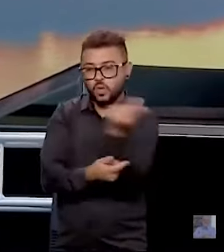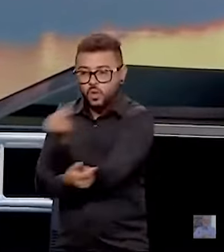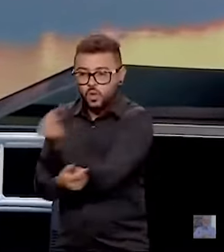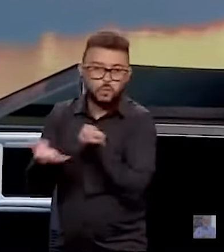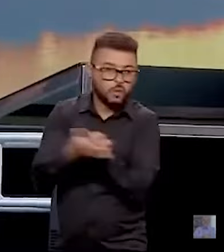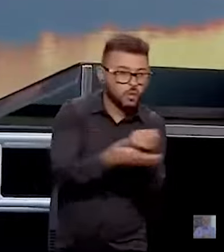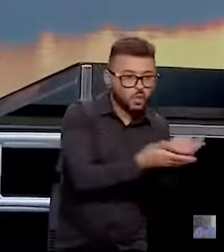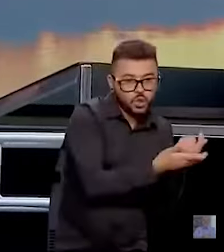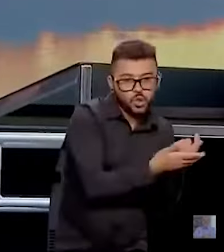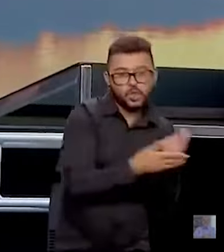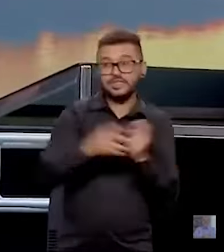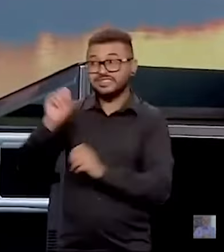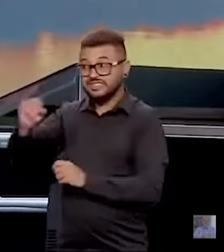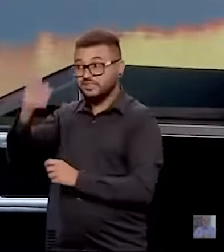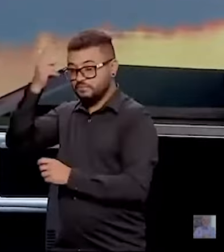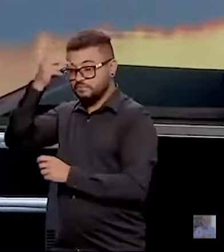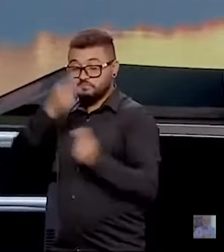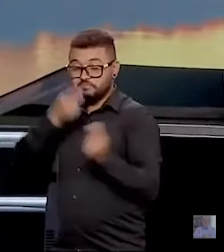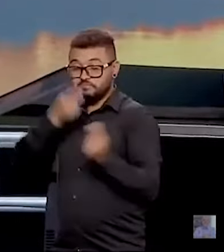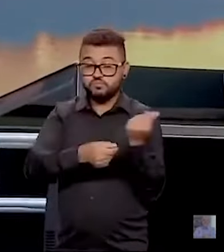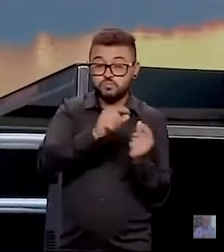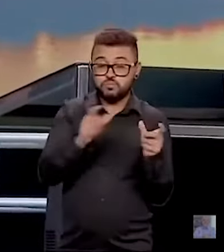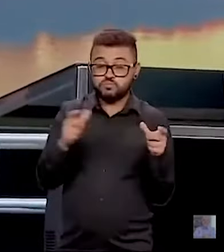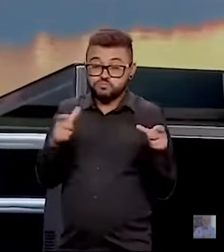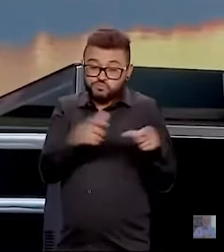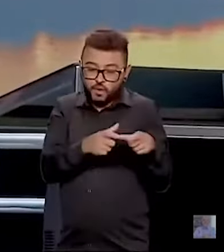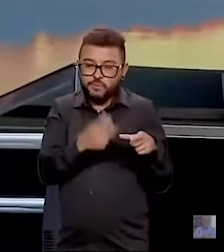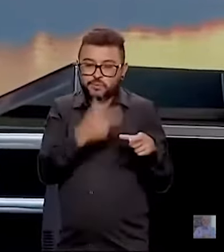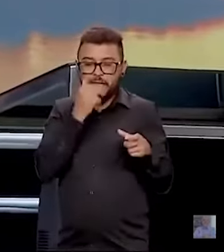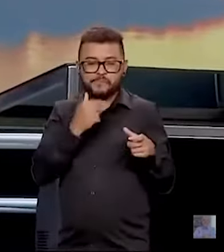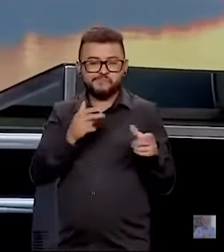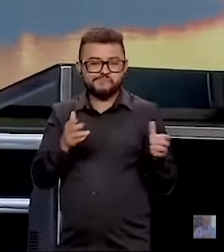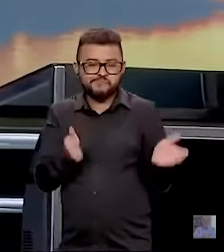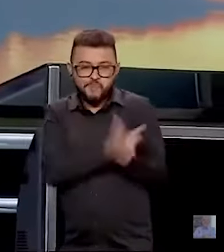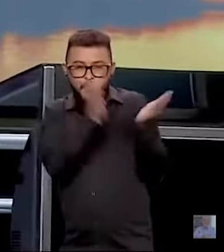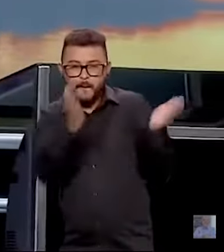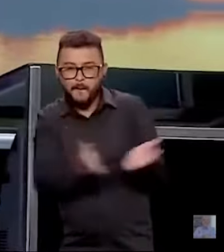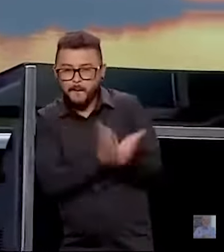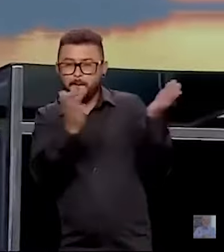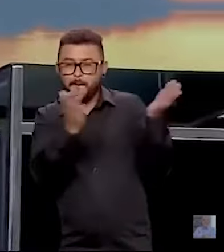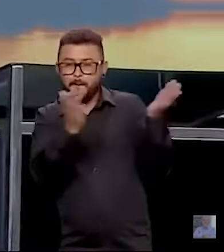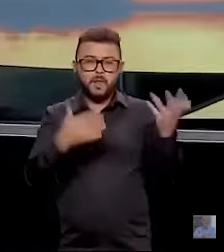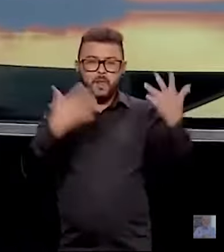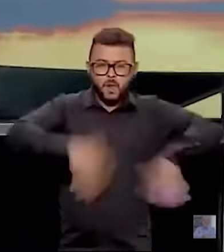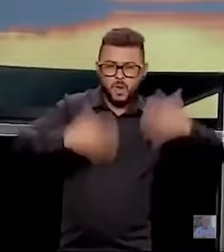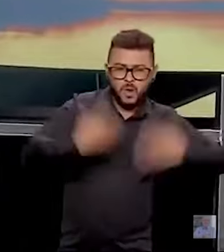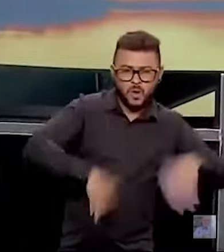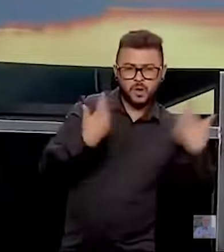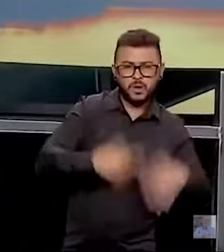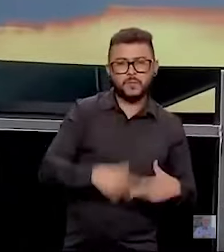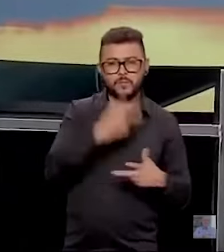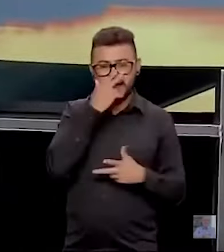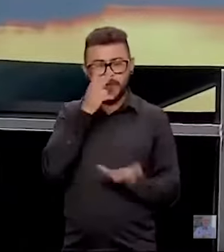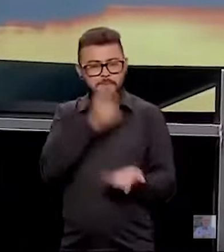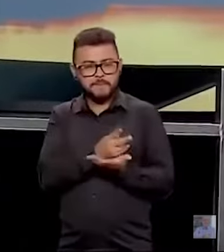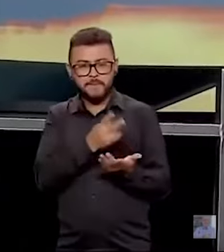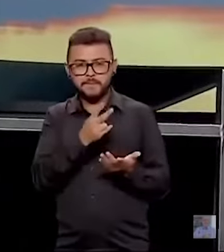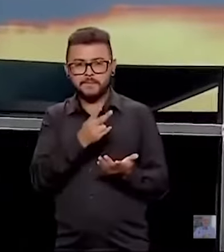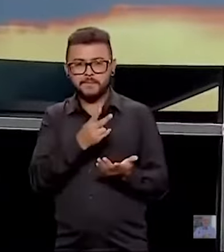dinheiro circula na mão de pouca gente, significa miséria, significa pobreza,